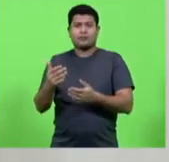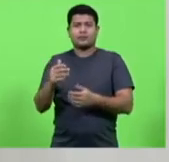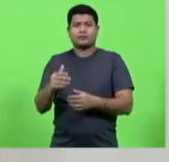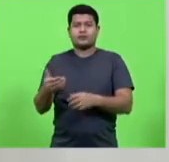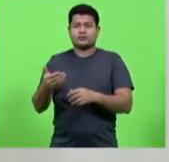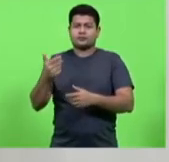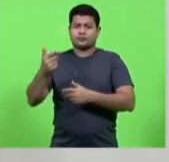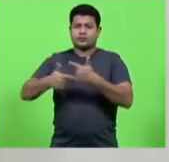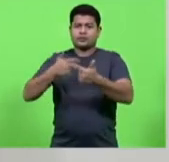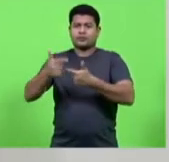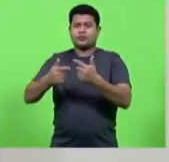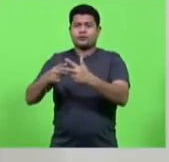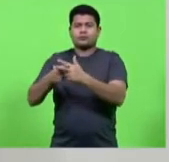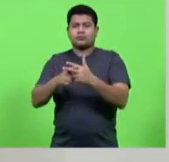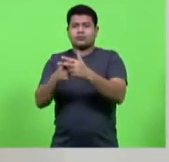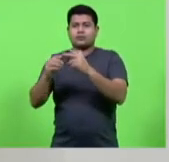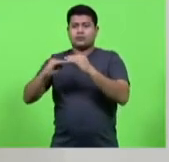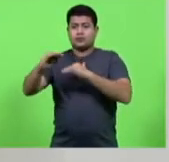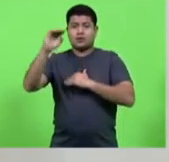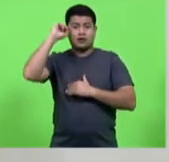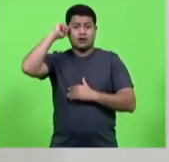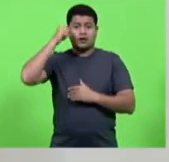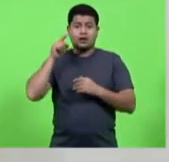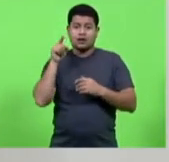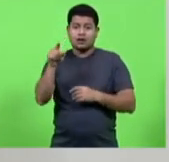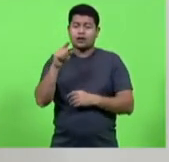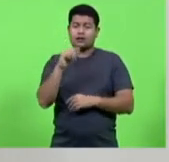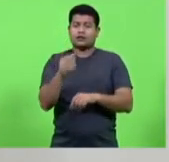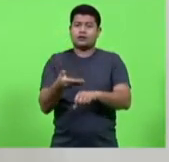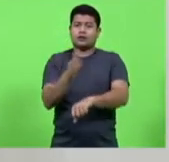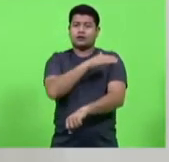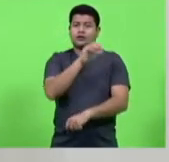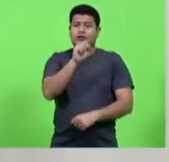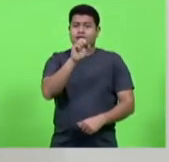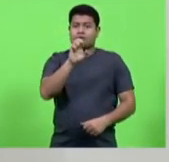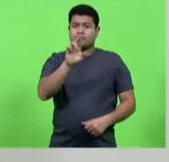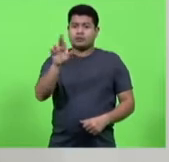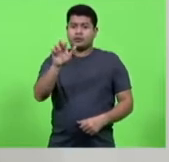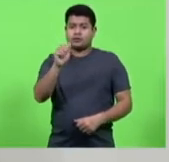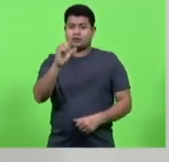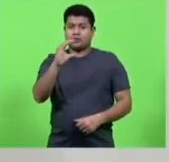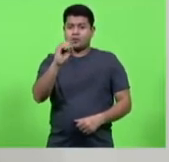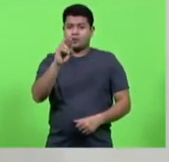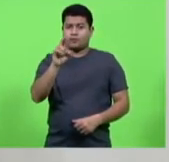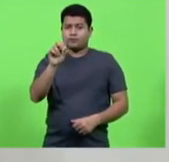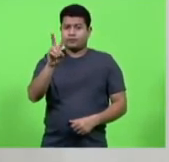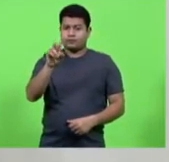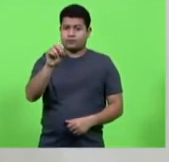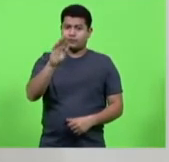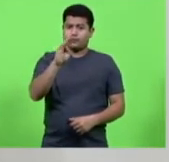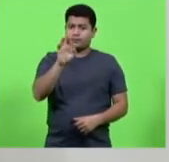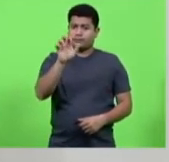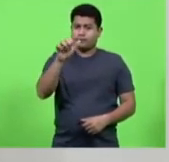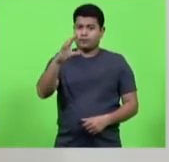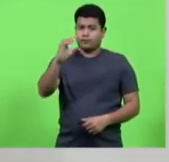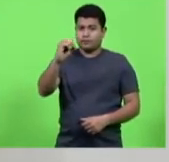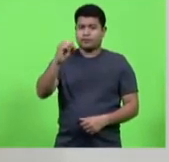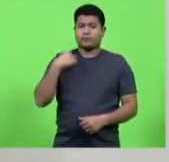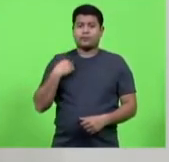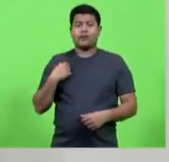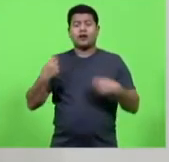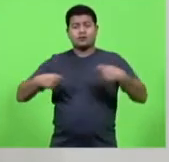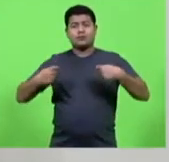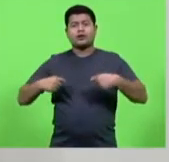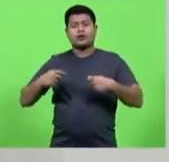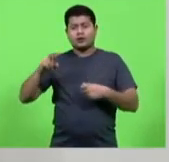pavimentação. E de tão esperada merece aqui uma retrospectiva de toda essa luta.